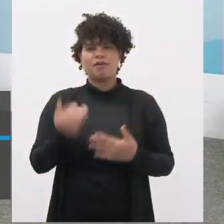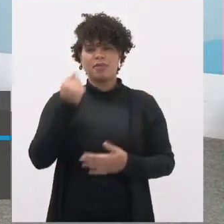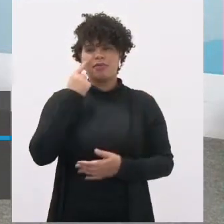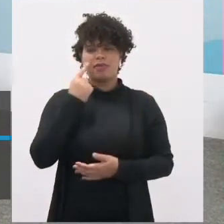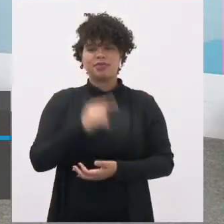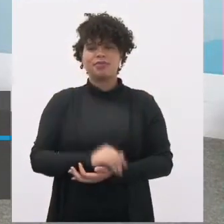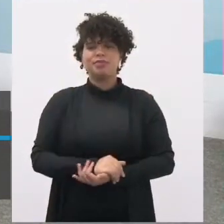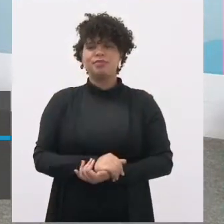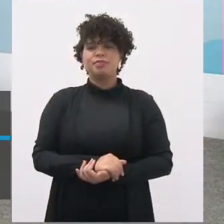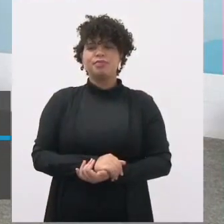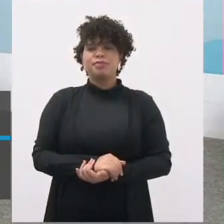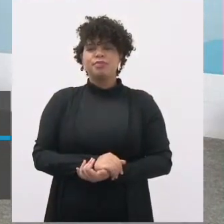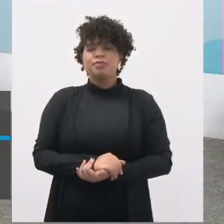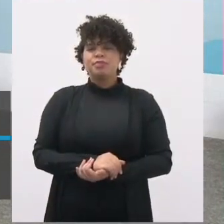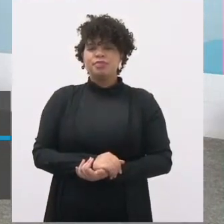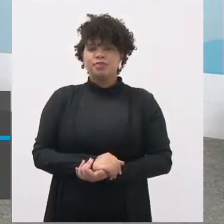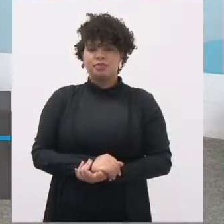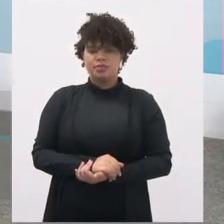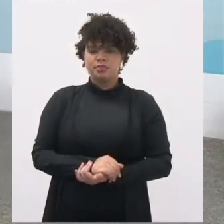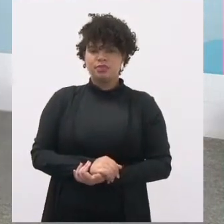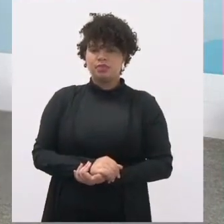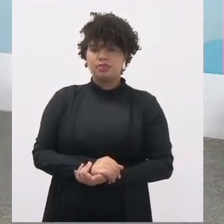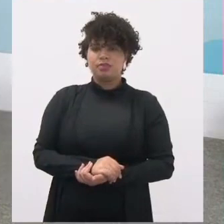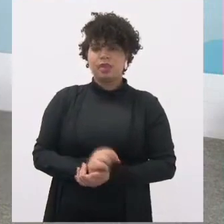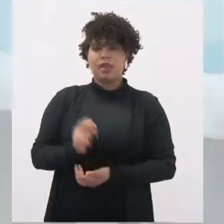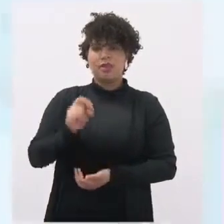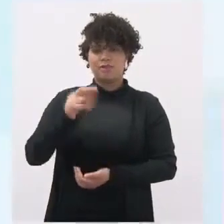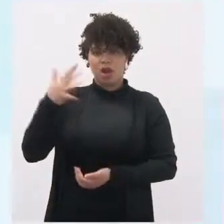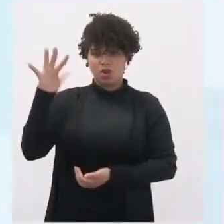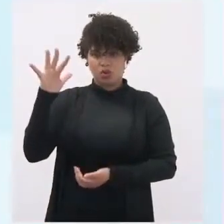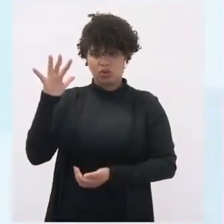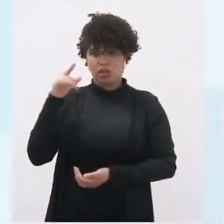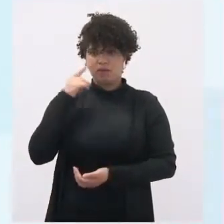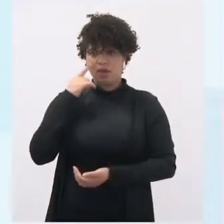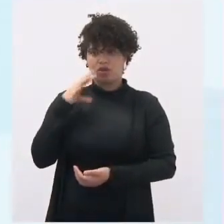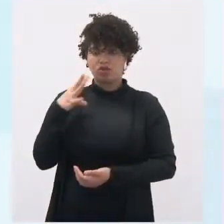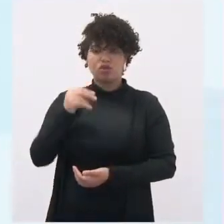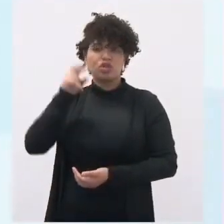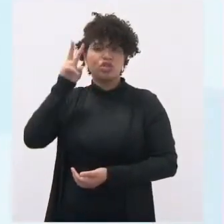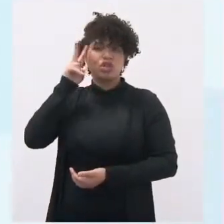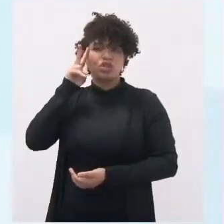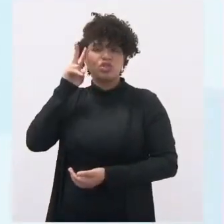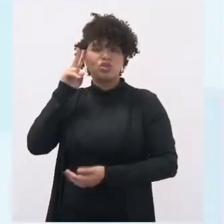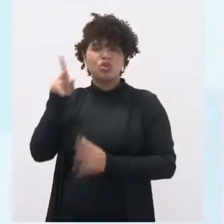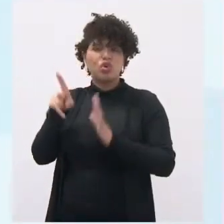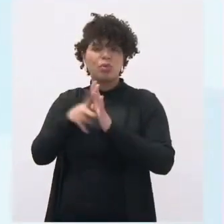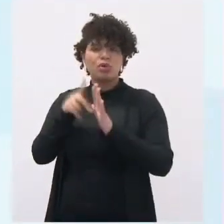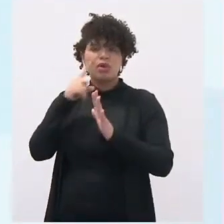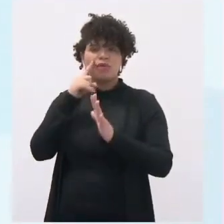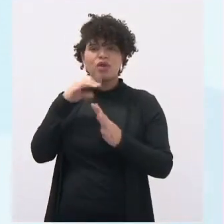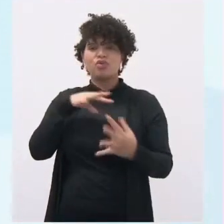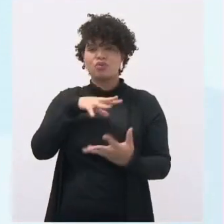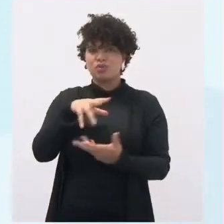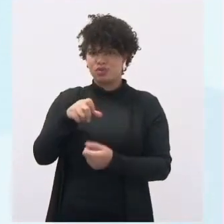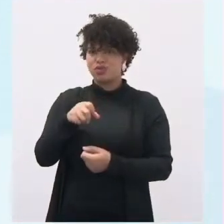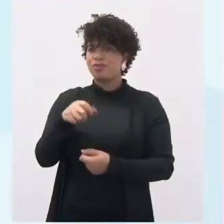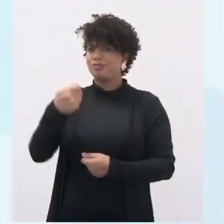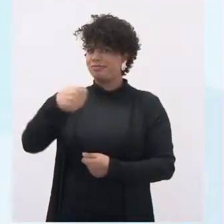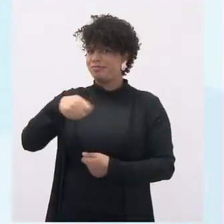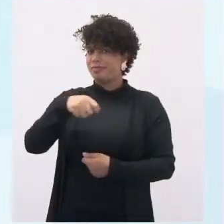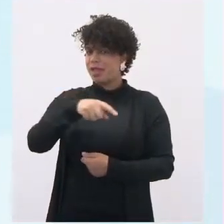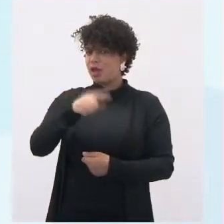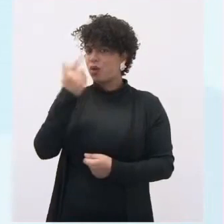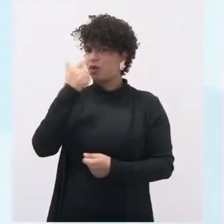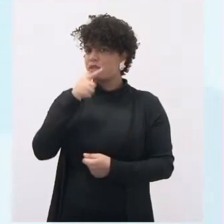acompanhar com a gente. Valorizar e utilizar os conhecimentos historicamente construídos sobre o mundo. Então, ele